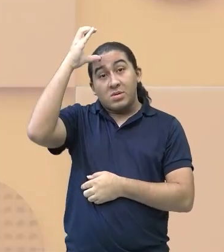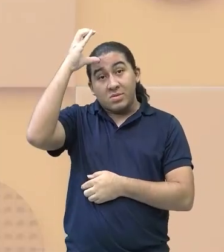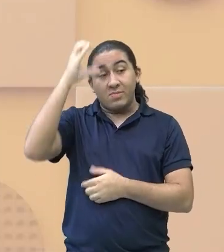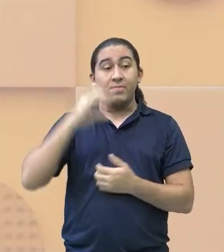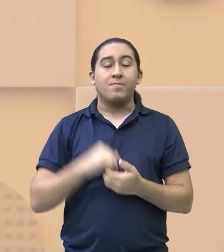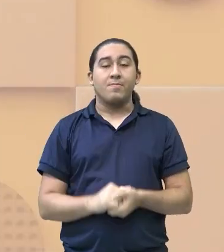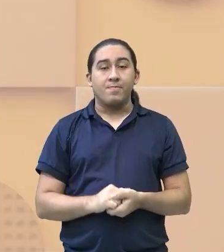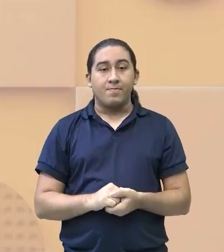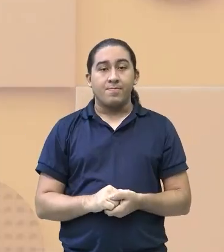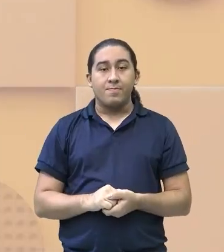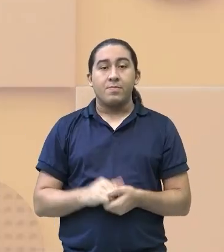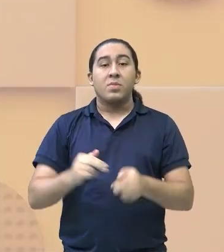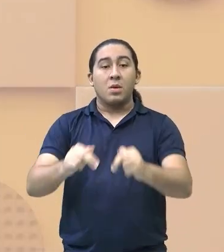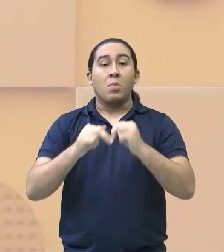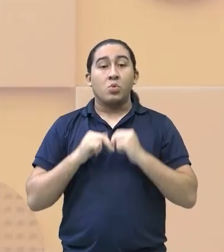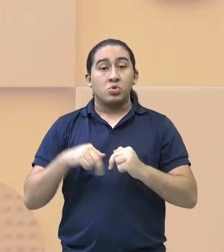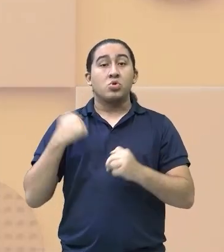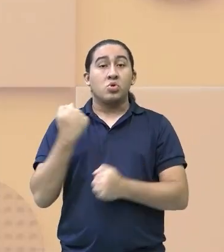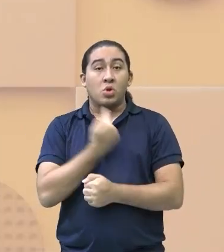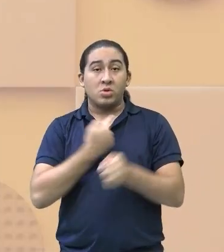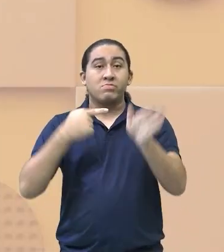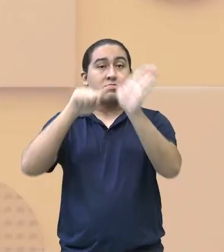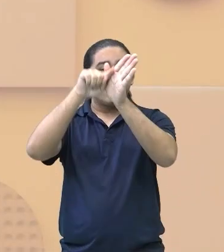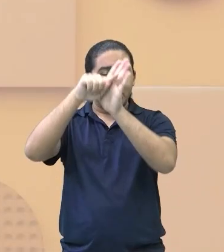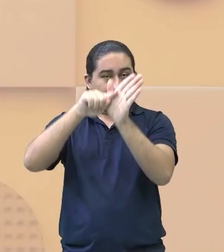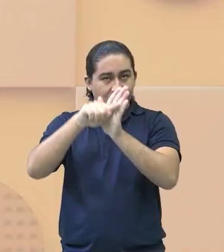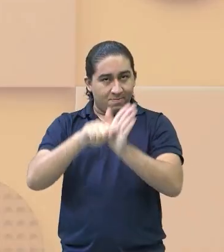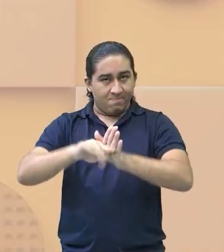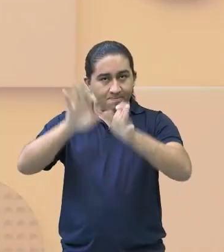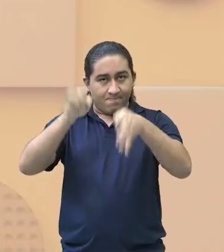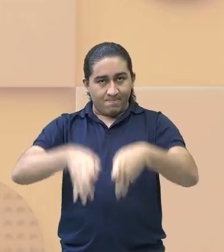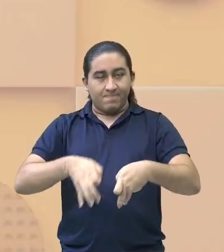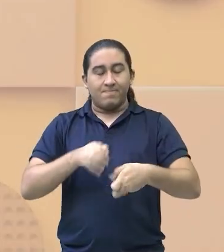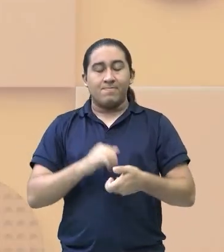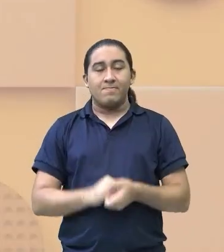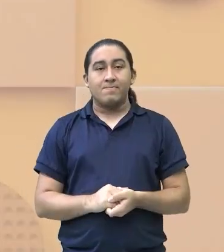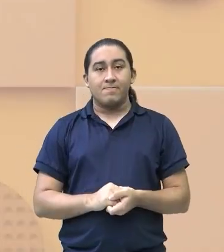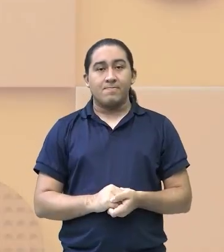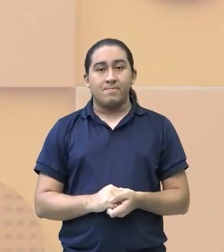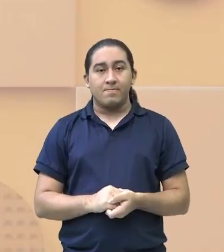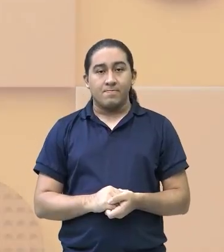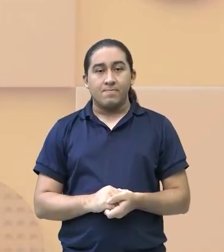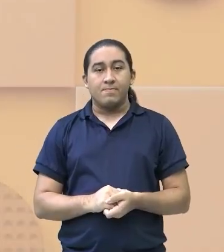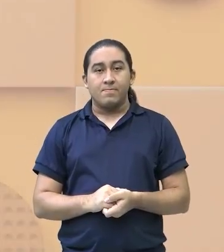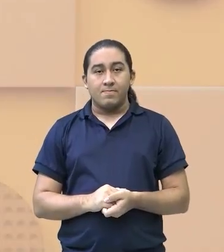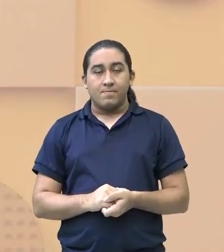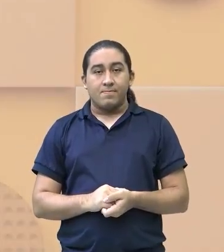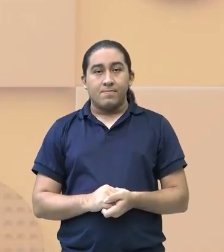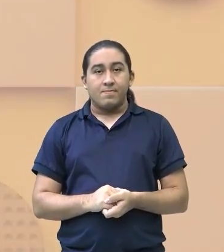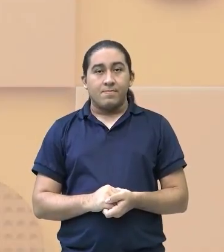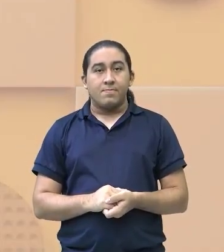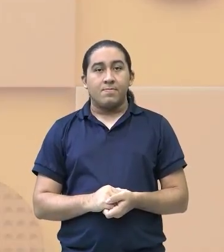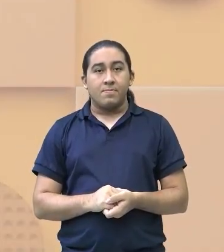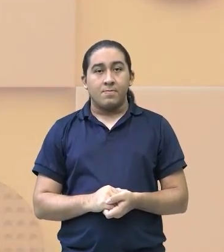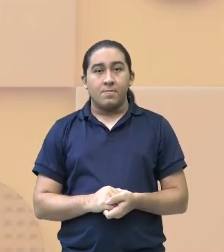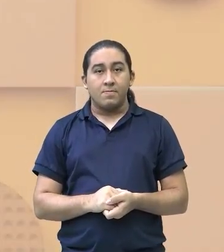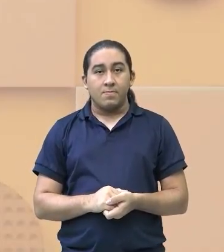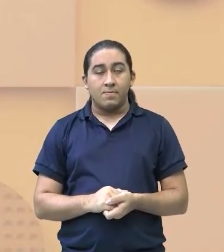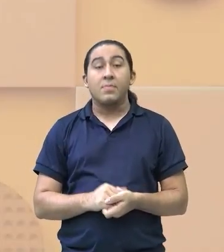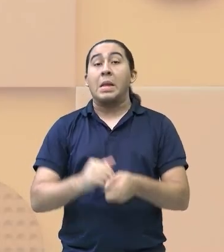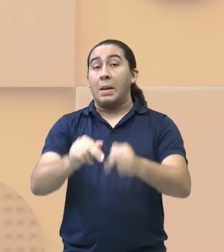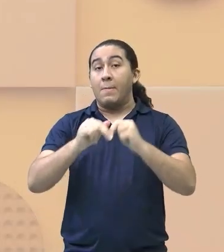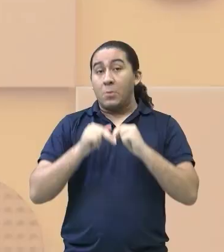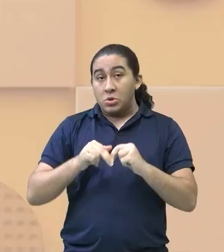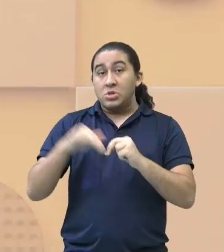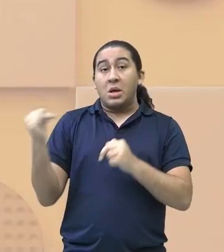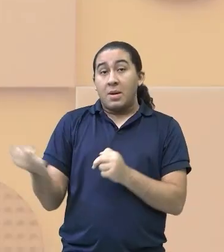isso que nós vamos, então, investigar. Ok? Por isso que nós vamos, então, desvendar. Por isso, então, a importância das